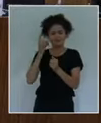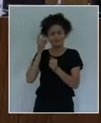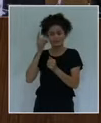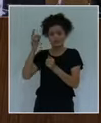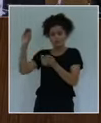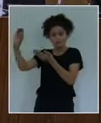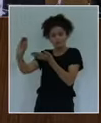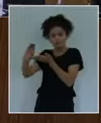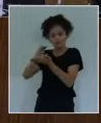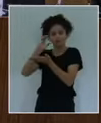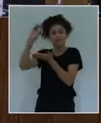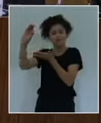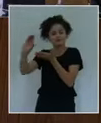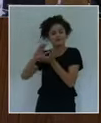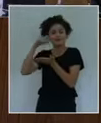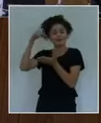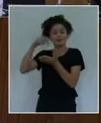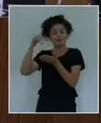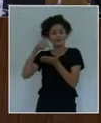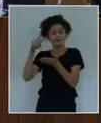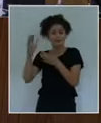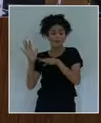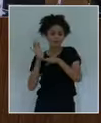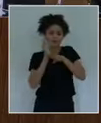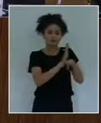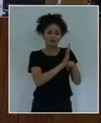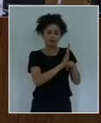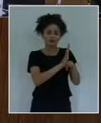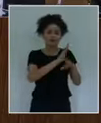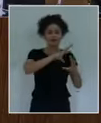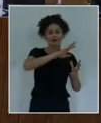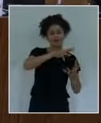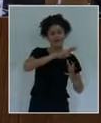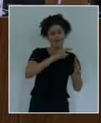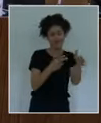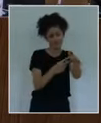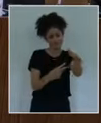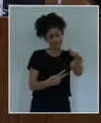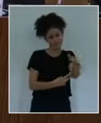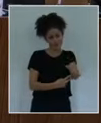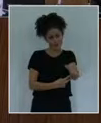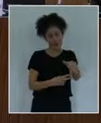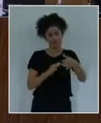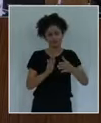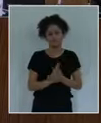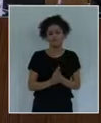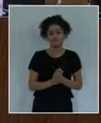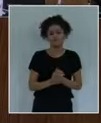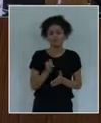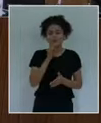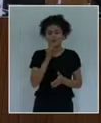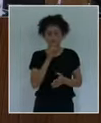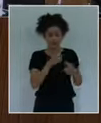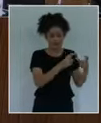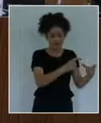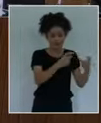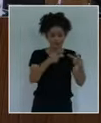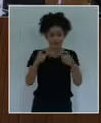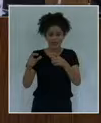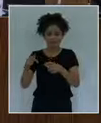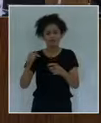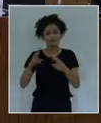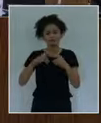dividir recursos nesse sentido, né? Talvez o que se conseguir lá aplica, né? Que a gente está vendo alguns pontos da cidade que precisam de ser